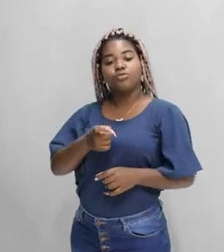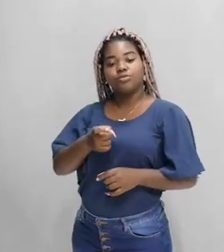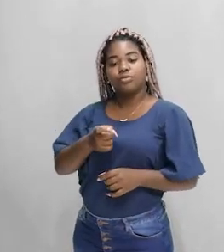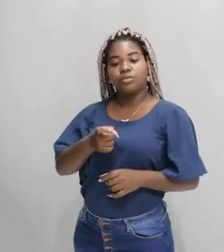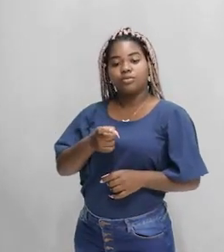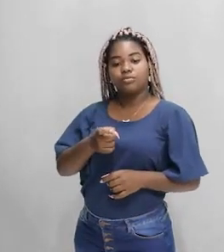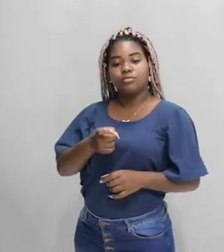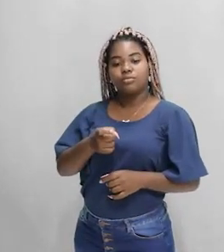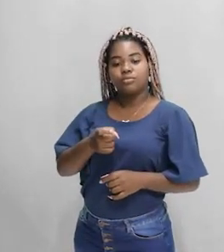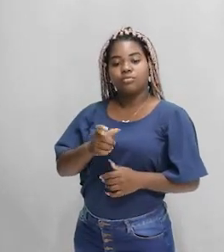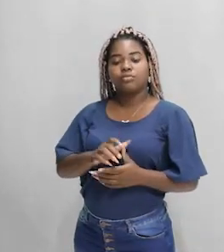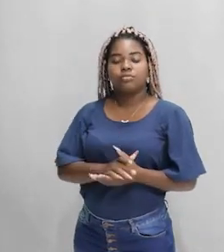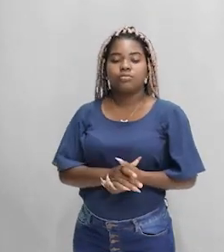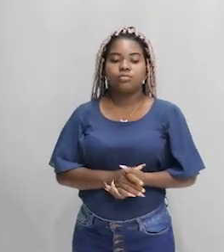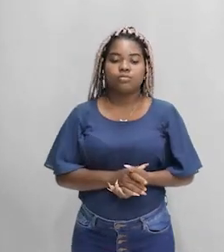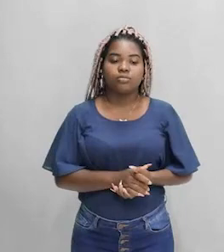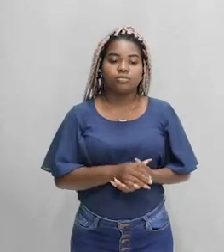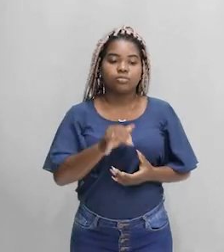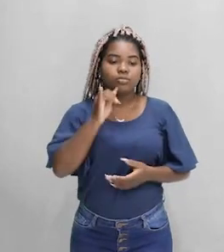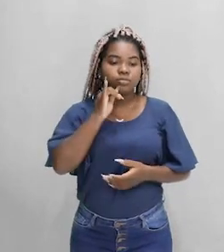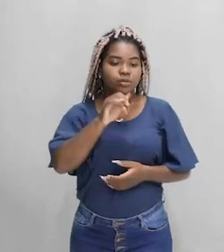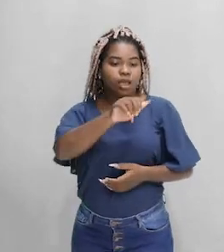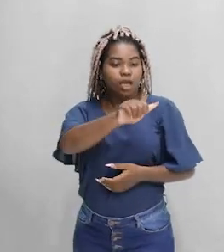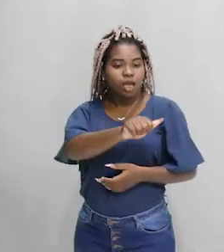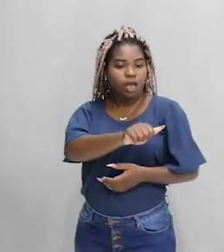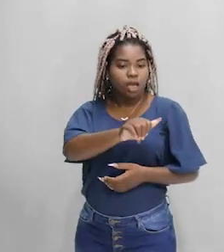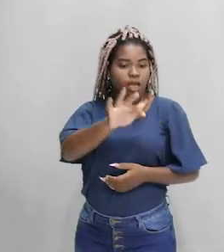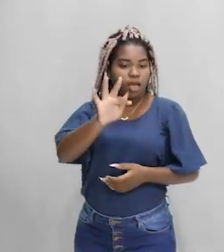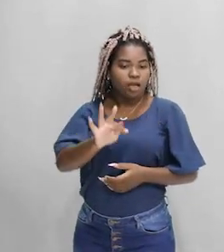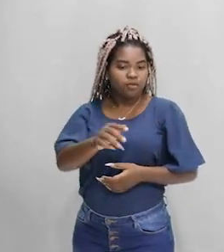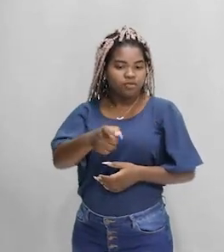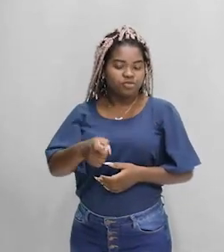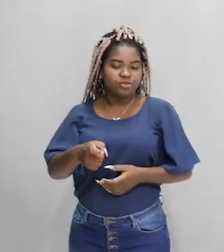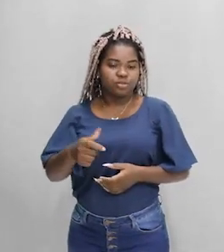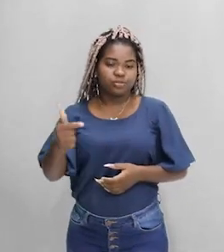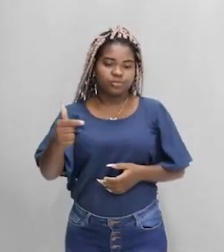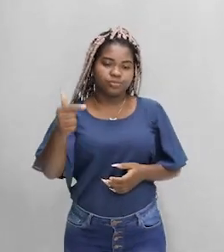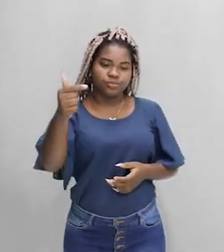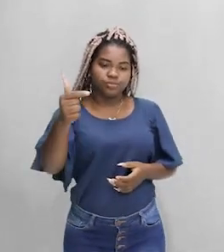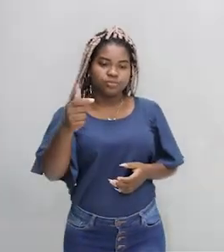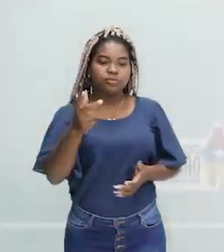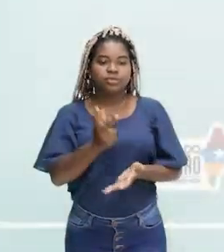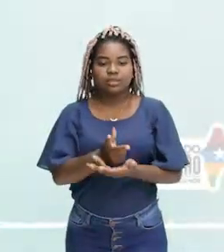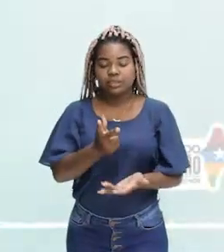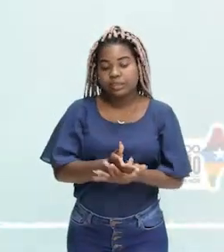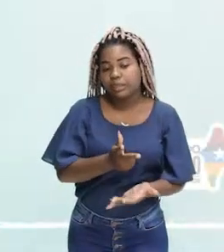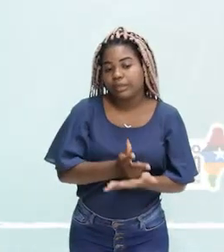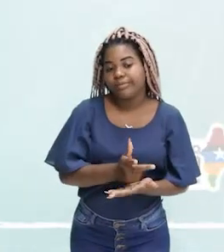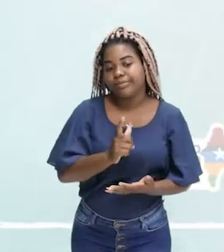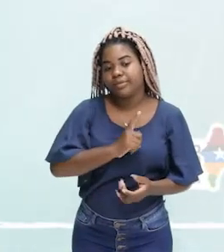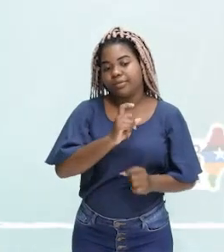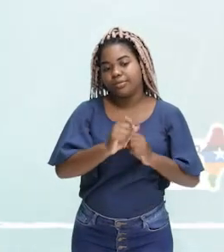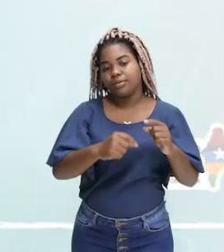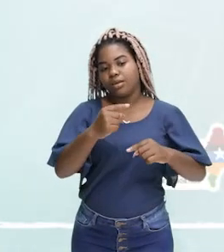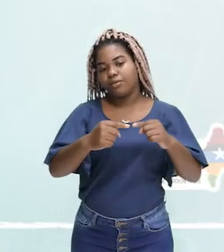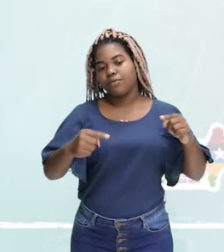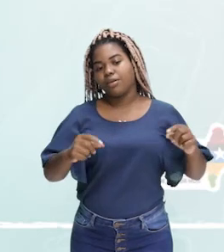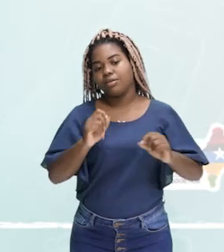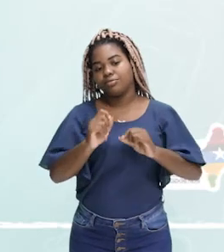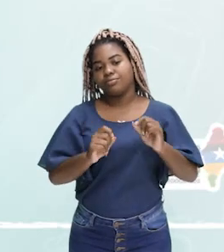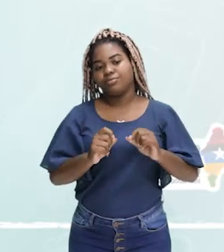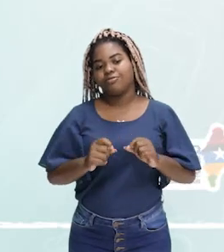bem aqui, ó, até apresento já para vocês os exemplos, a escrita, todo o tempo a variável está aparecendo aonde? Está aparecendo